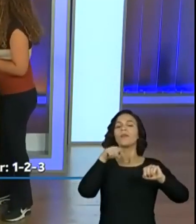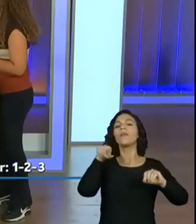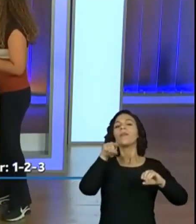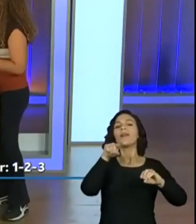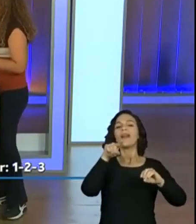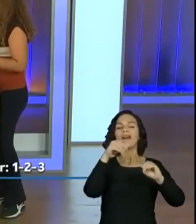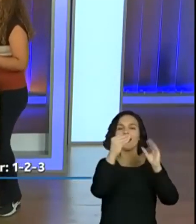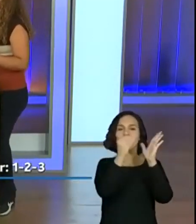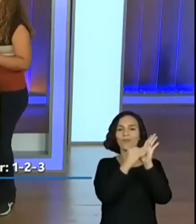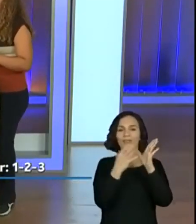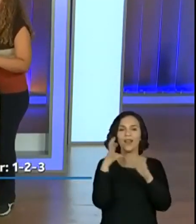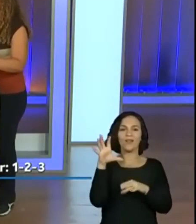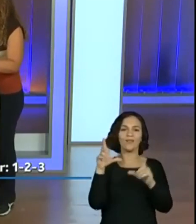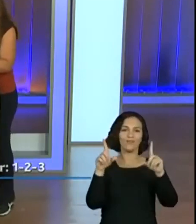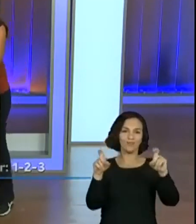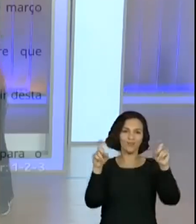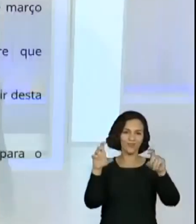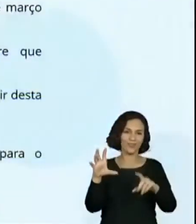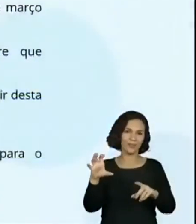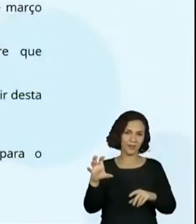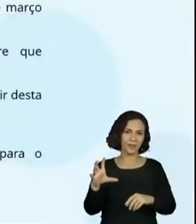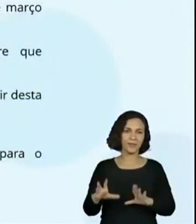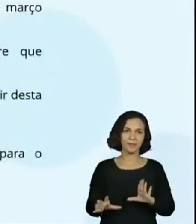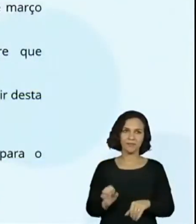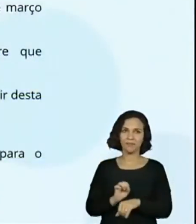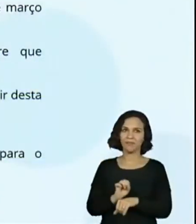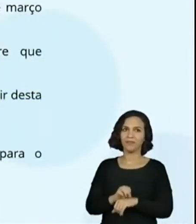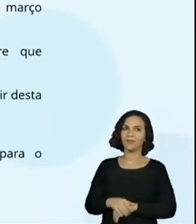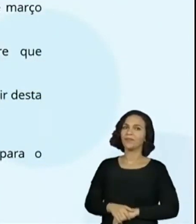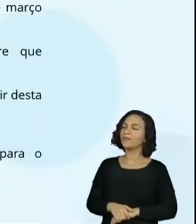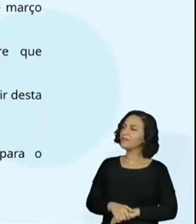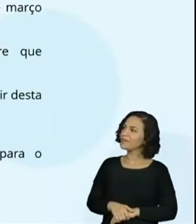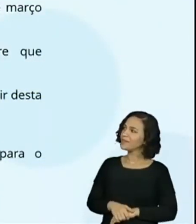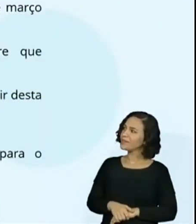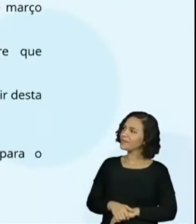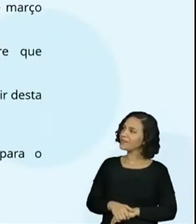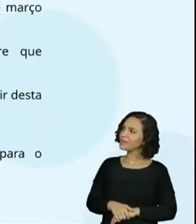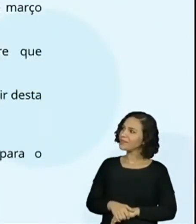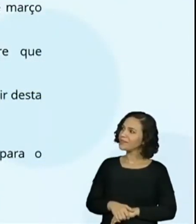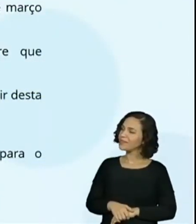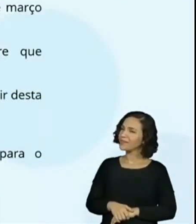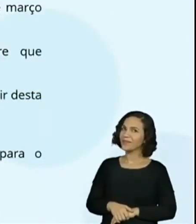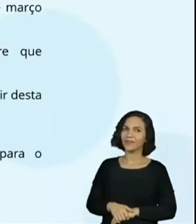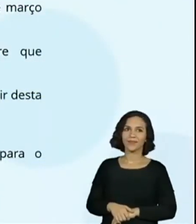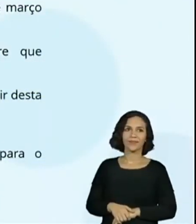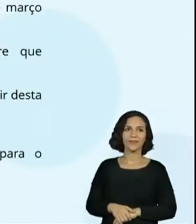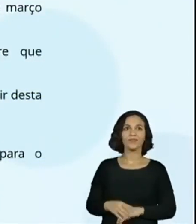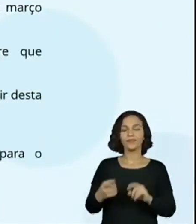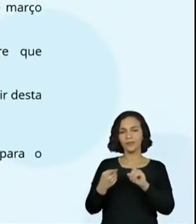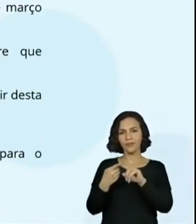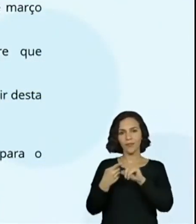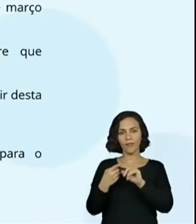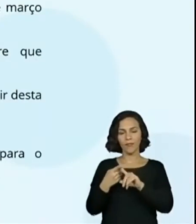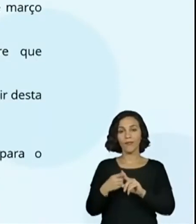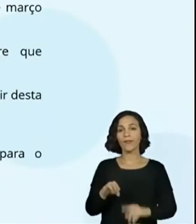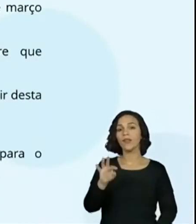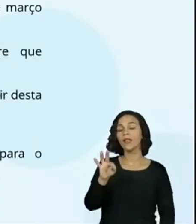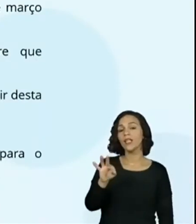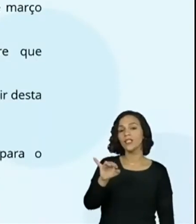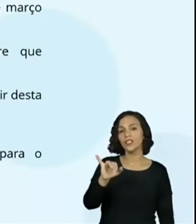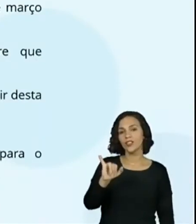primeira frase, só que a gente tem mais coisa por aqui. rapidinho aí, é bom que os alunos